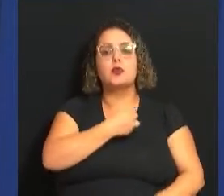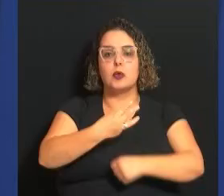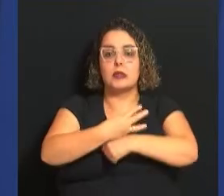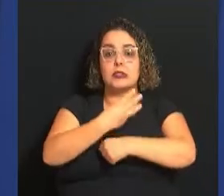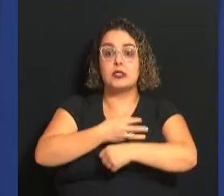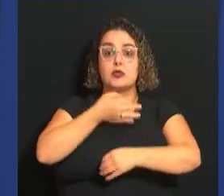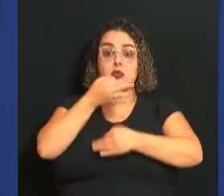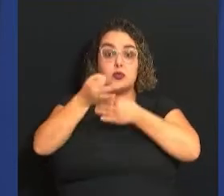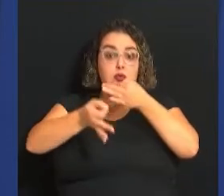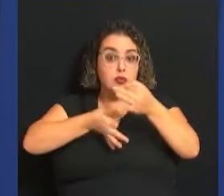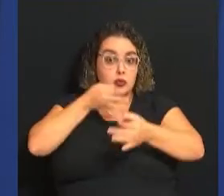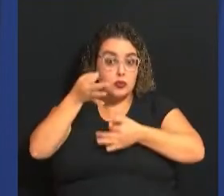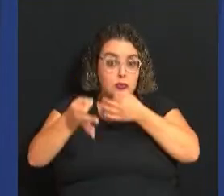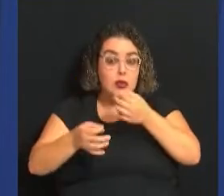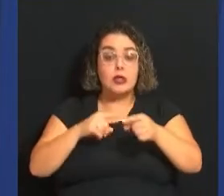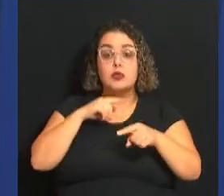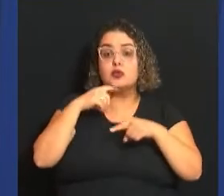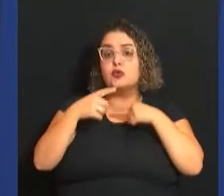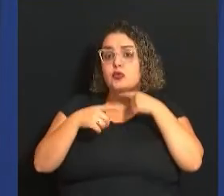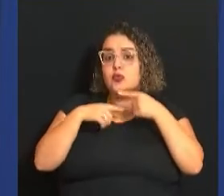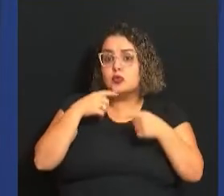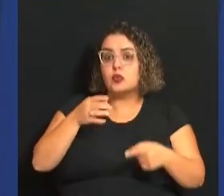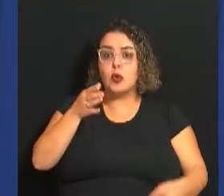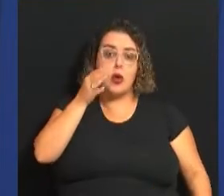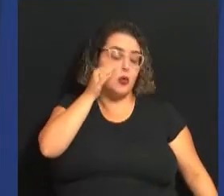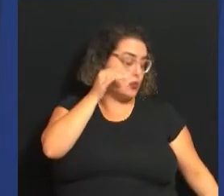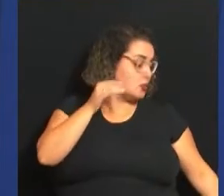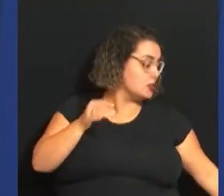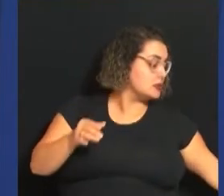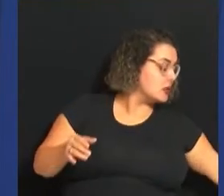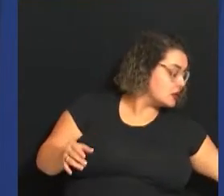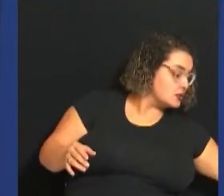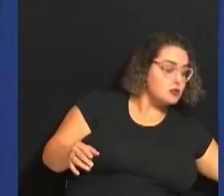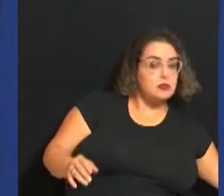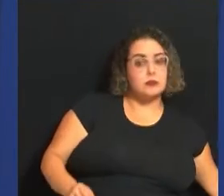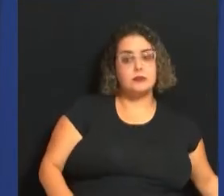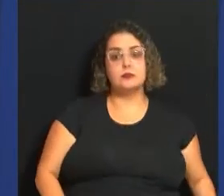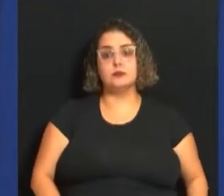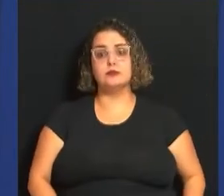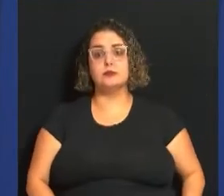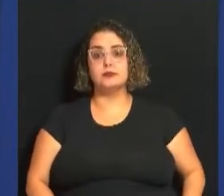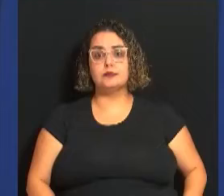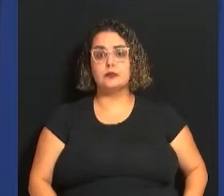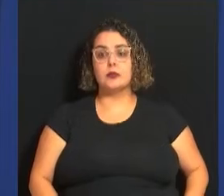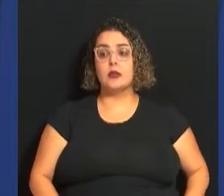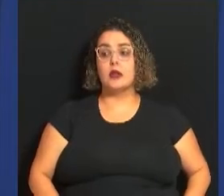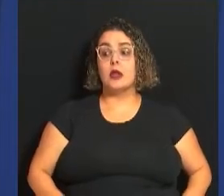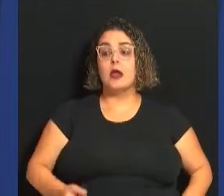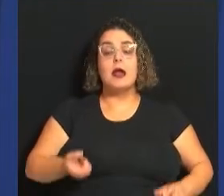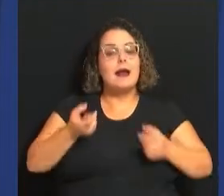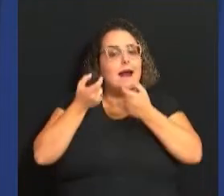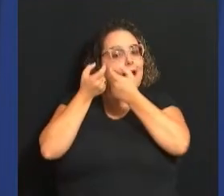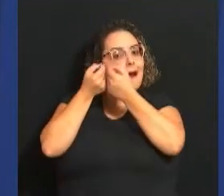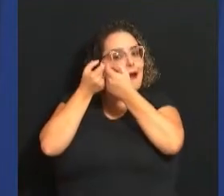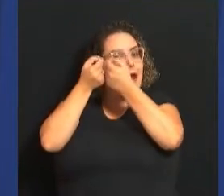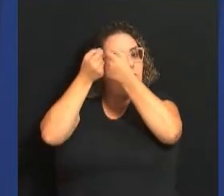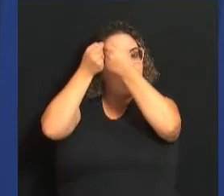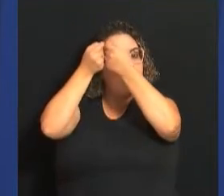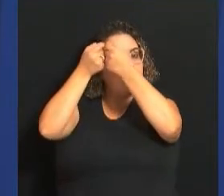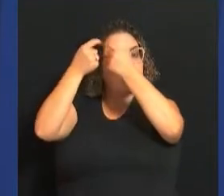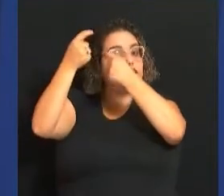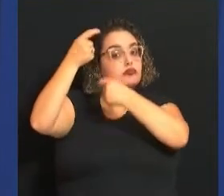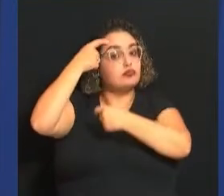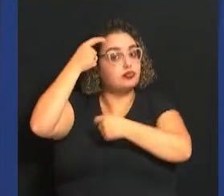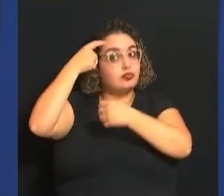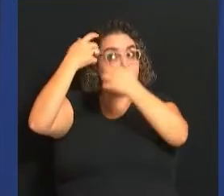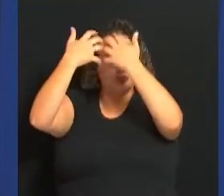sugestão, alguma dúvida, alguma curiosidade sobre câncer cerebral, manda pra gente, porque esse é o tema